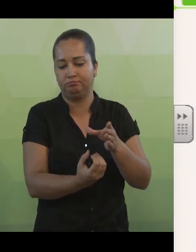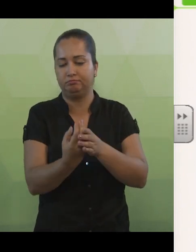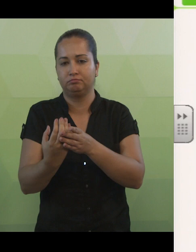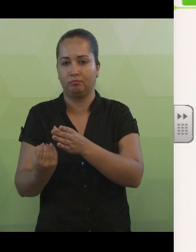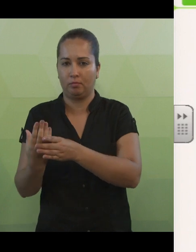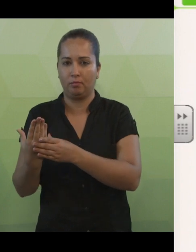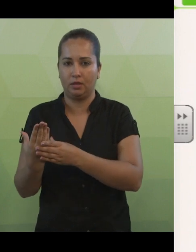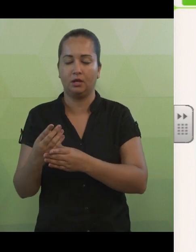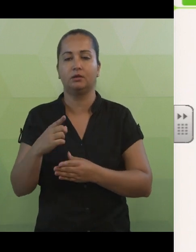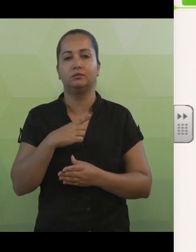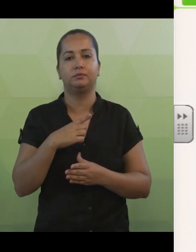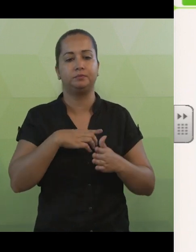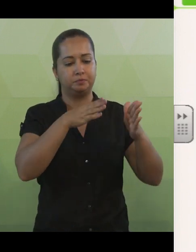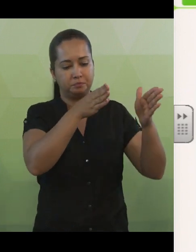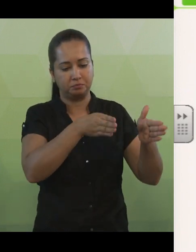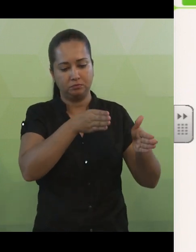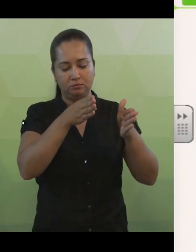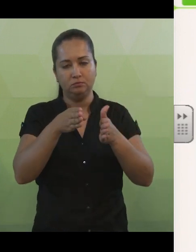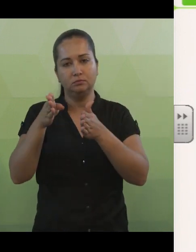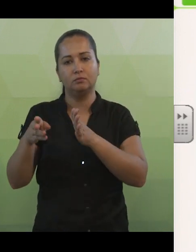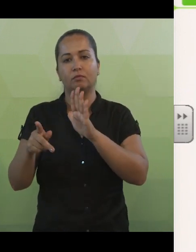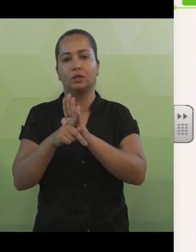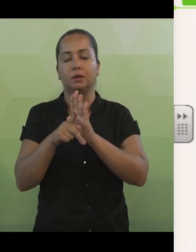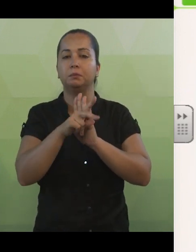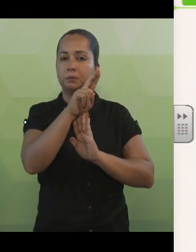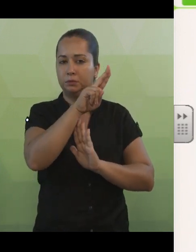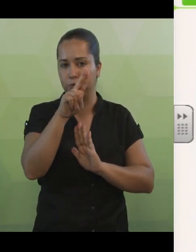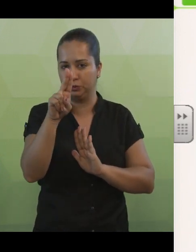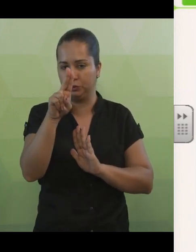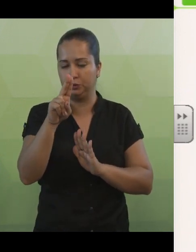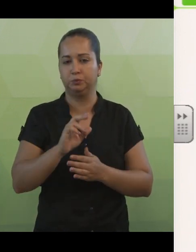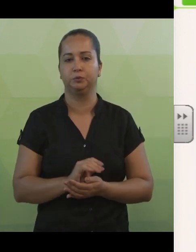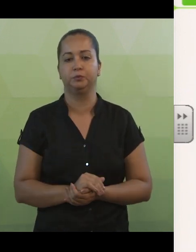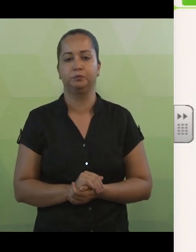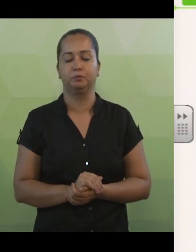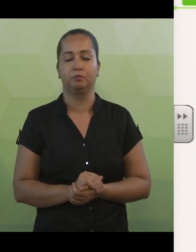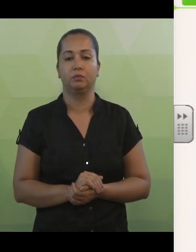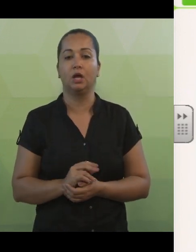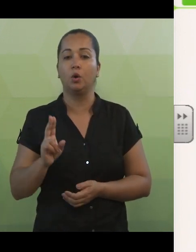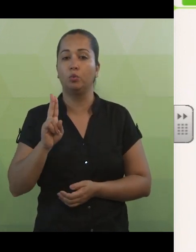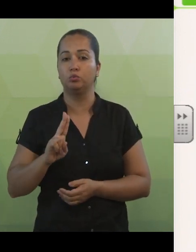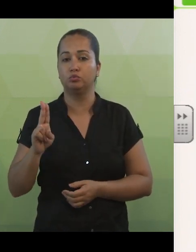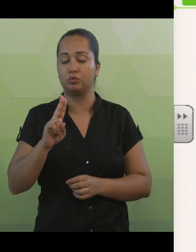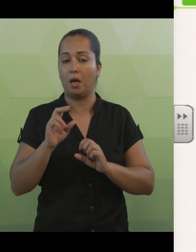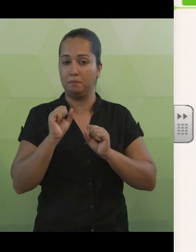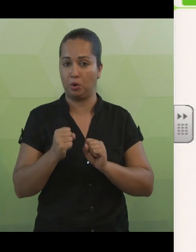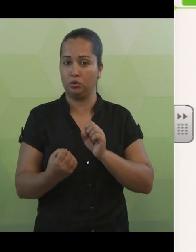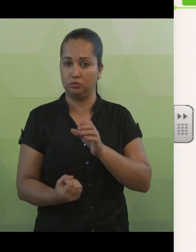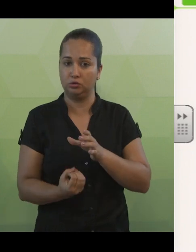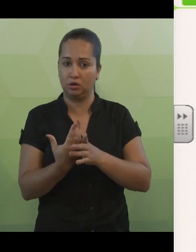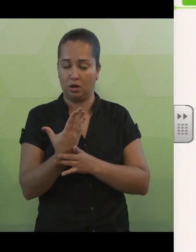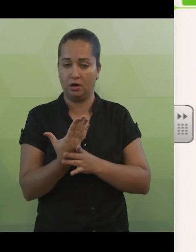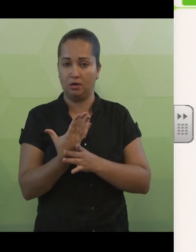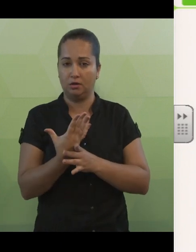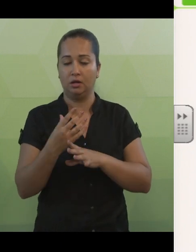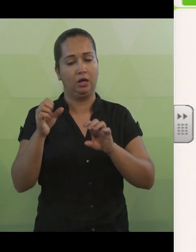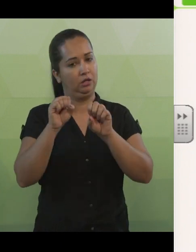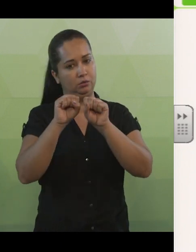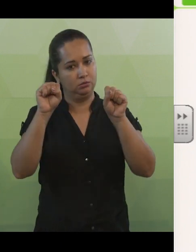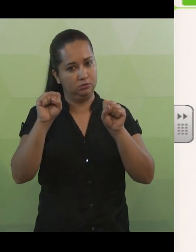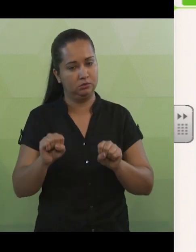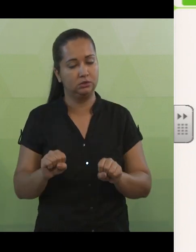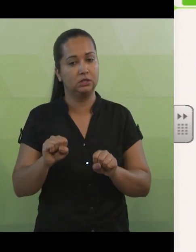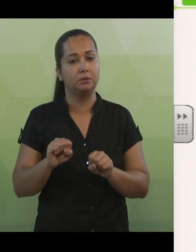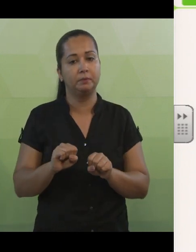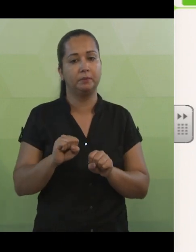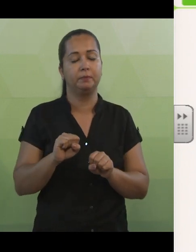esquema padrão, que é o seu próprio nome de login. Um usuário só pode criar objetos em seu próprio esquema, a não ser